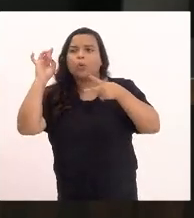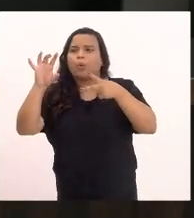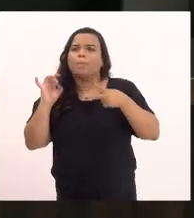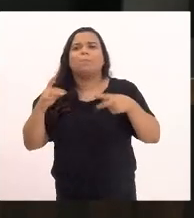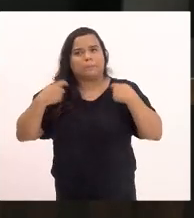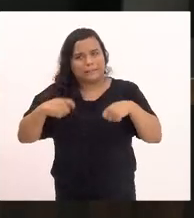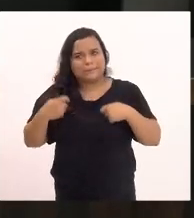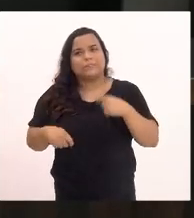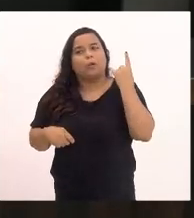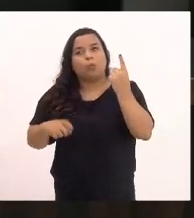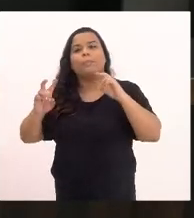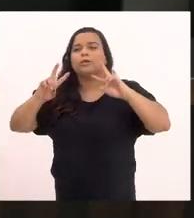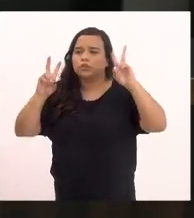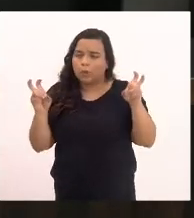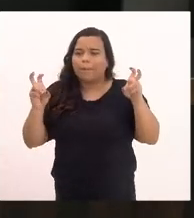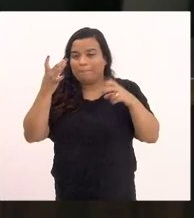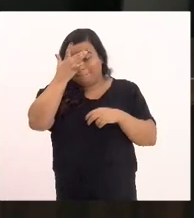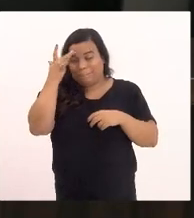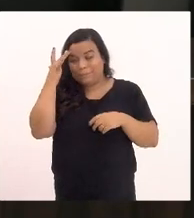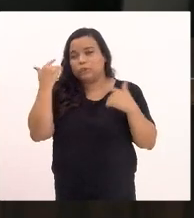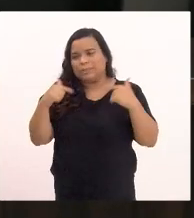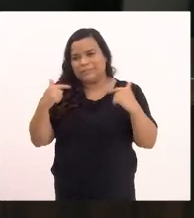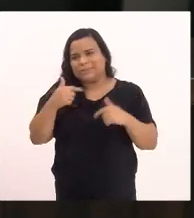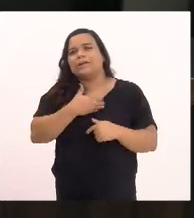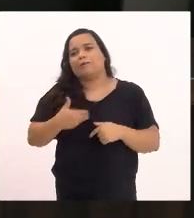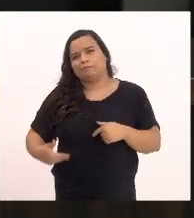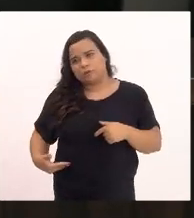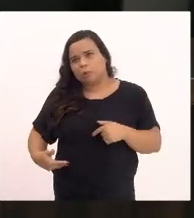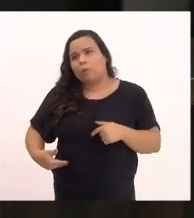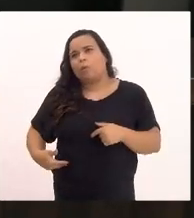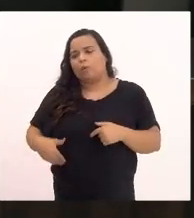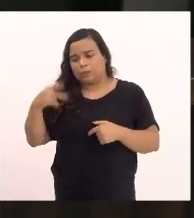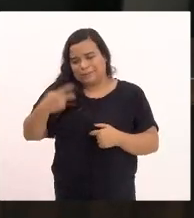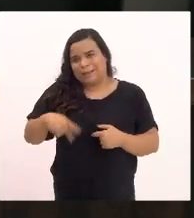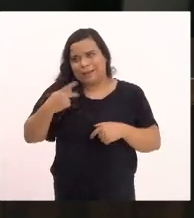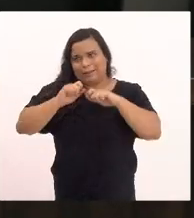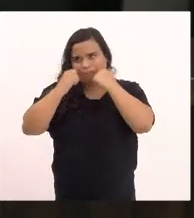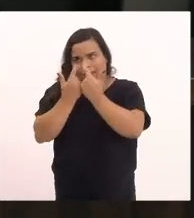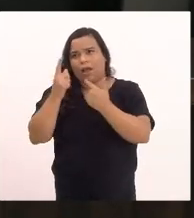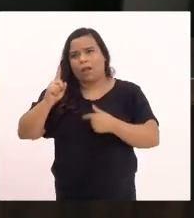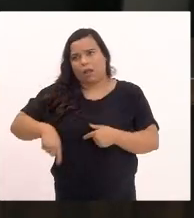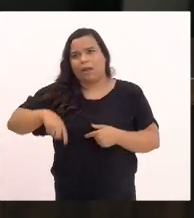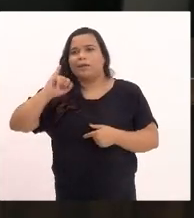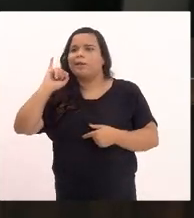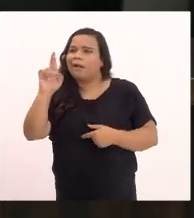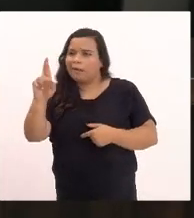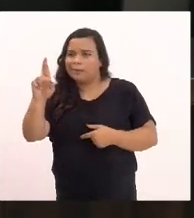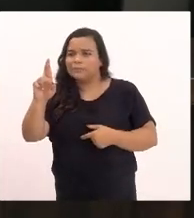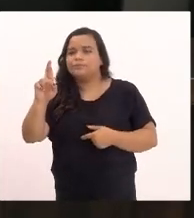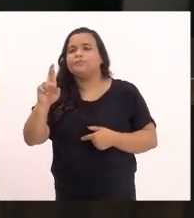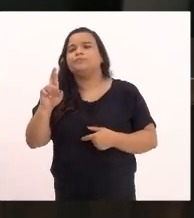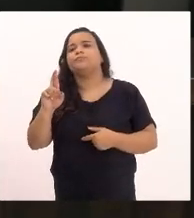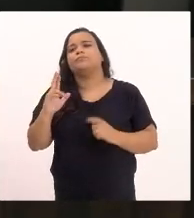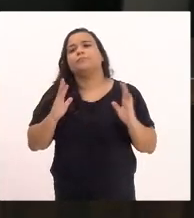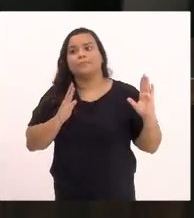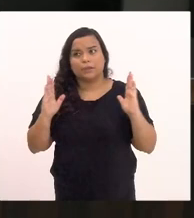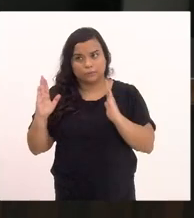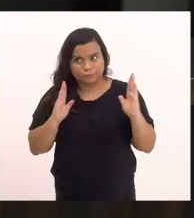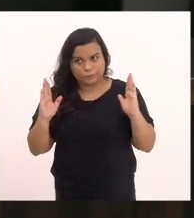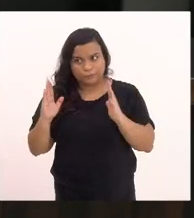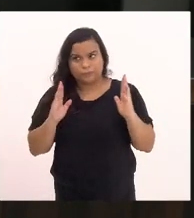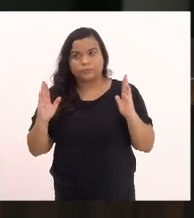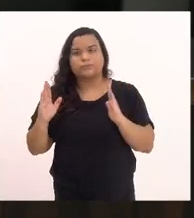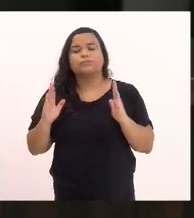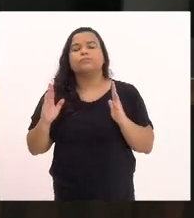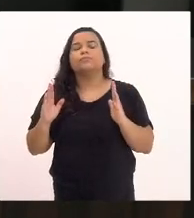relação aos servidores da casa, que era a questão do imposto de renda, para um período e só para